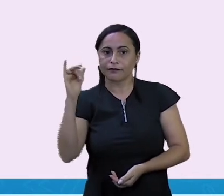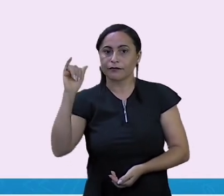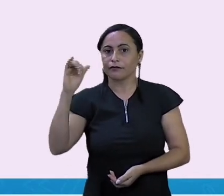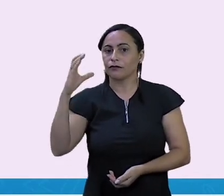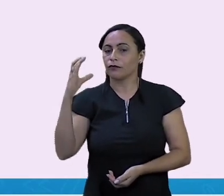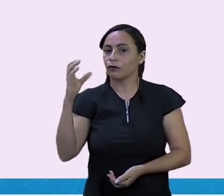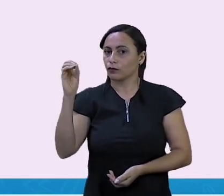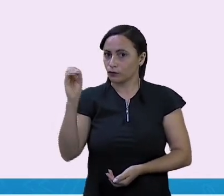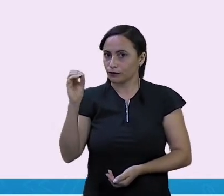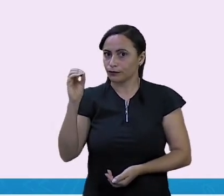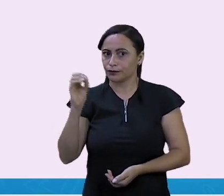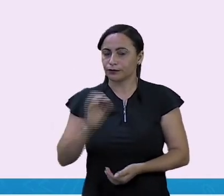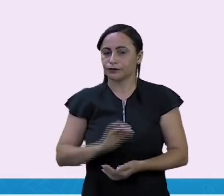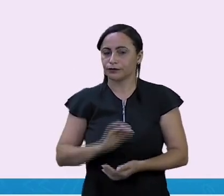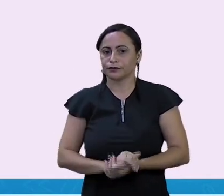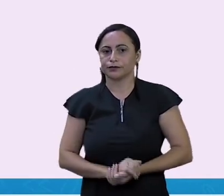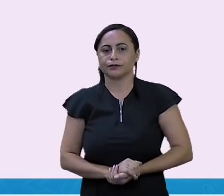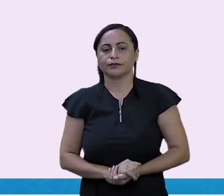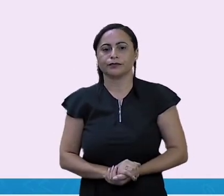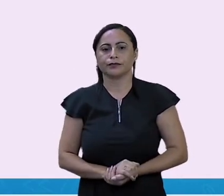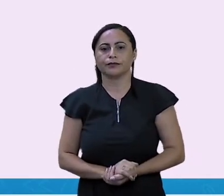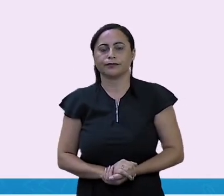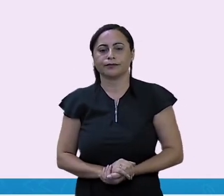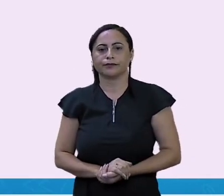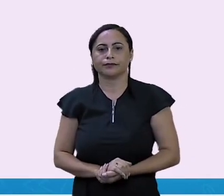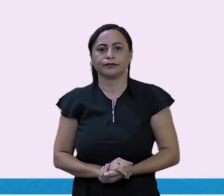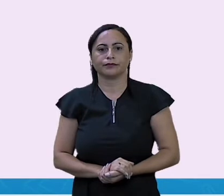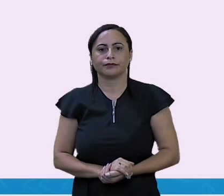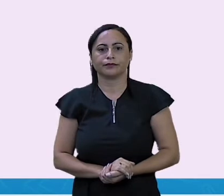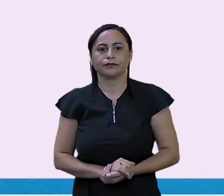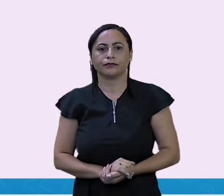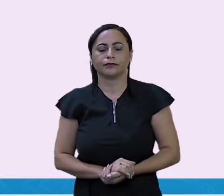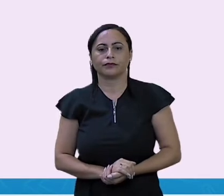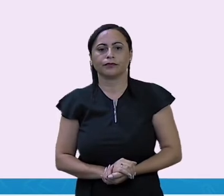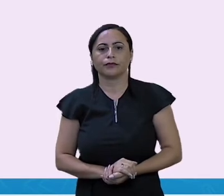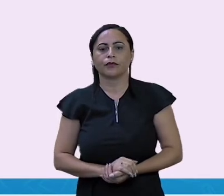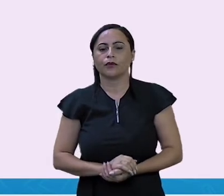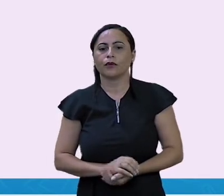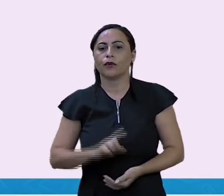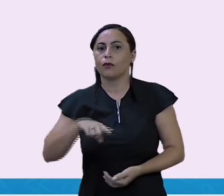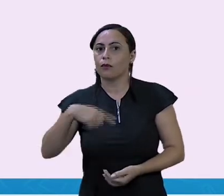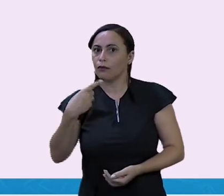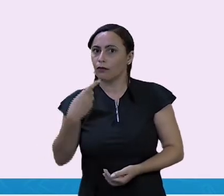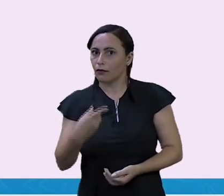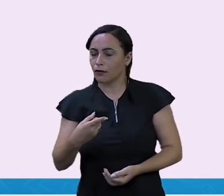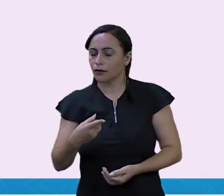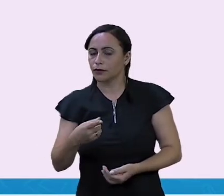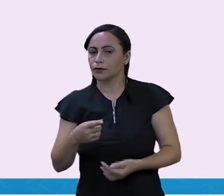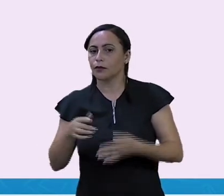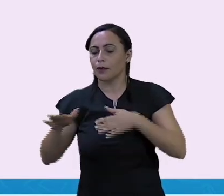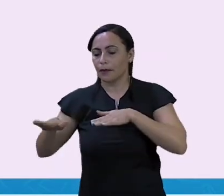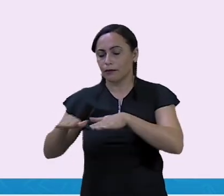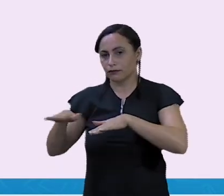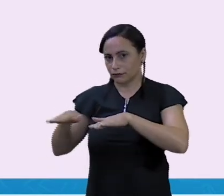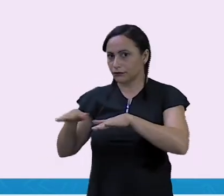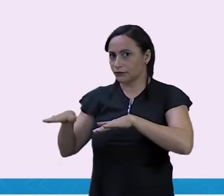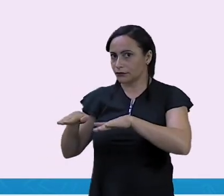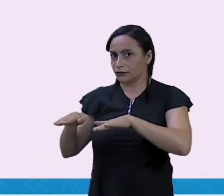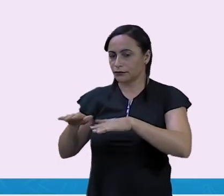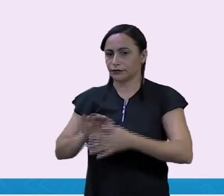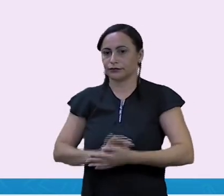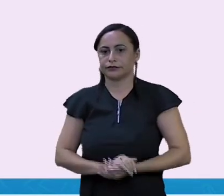F, e de cocaína. O outro tráfego se relaciona a tráfico do